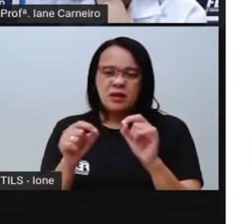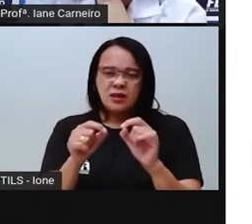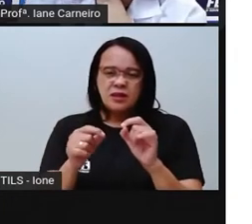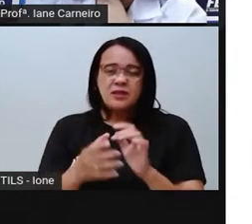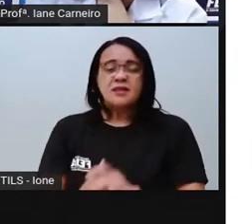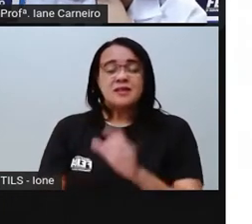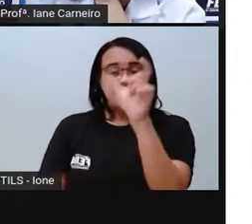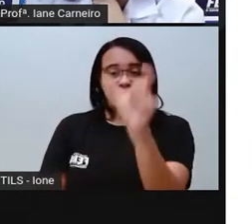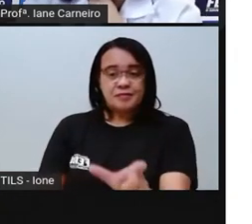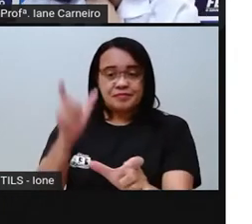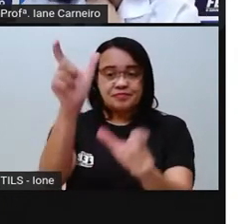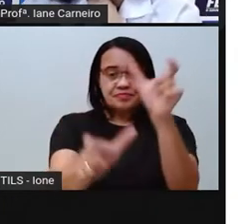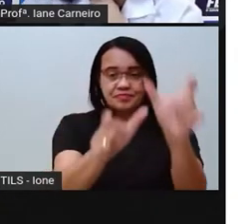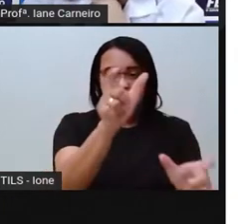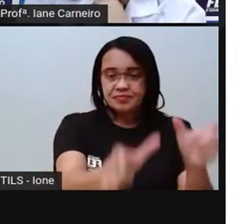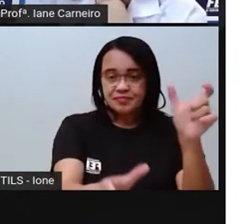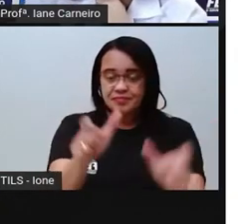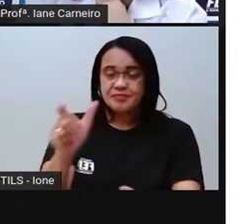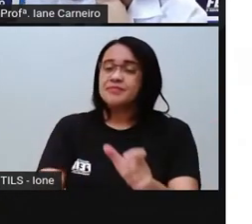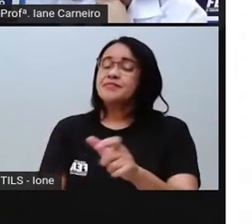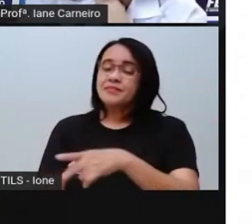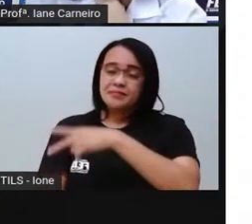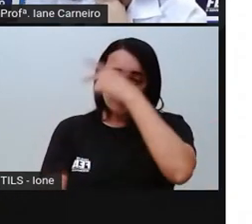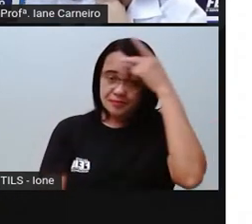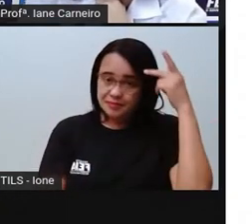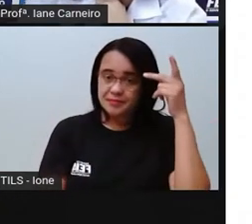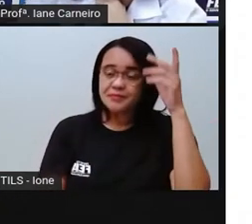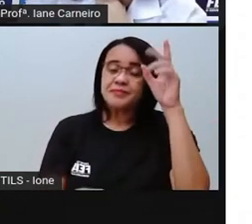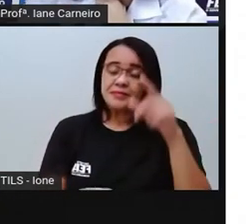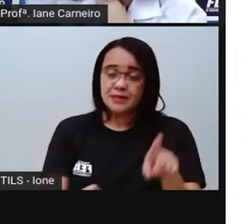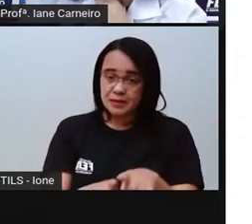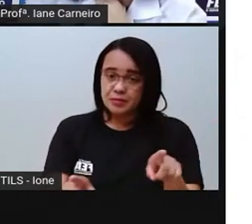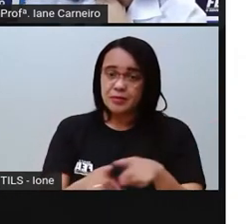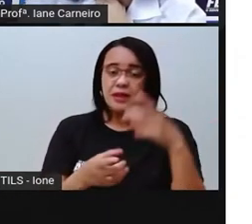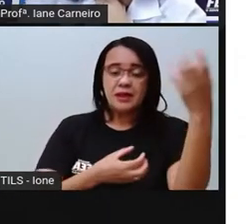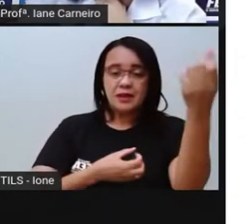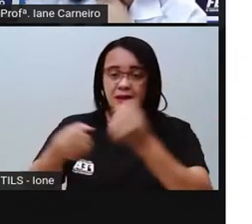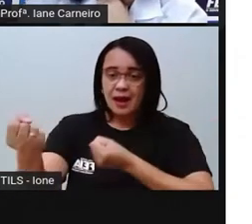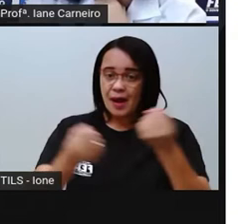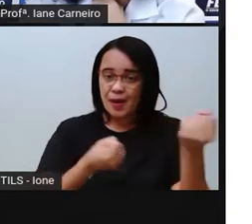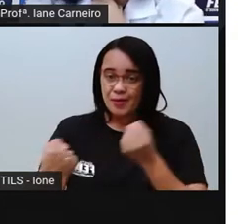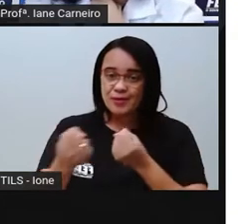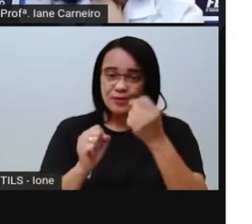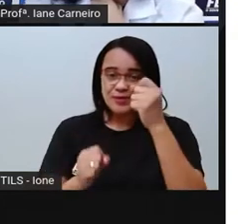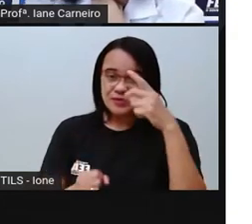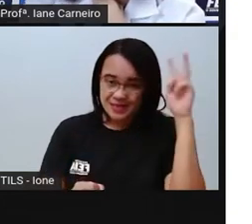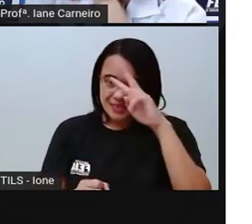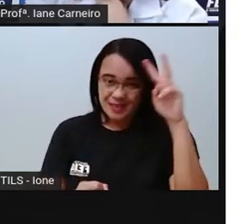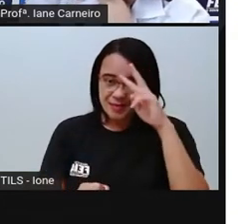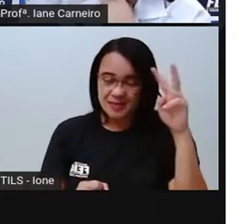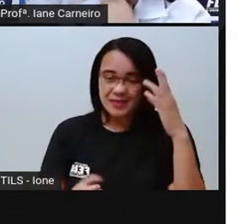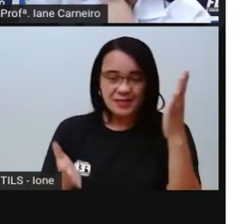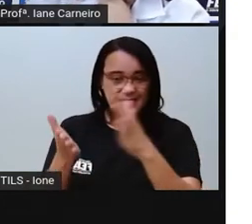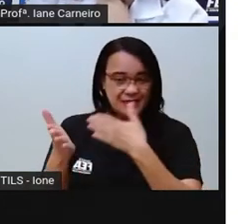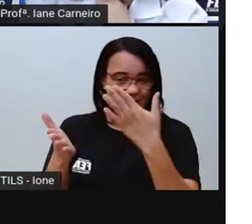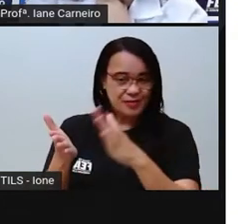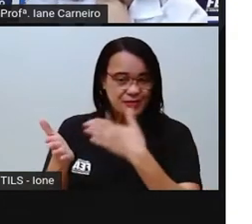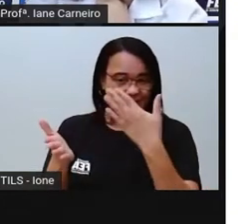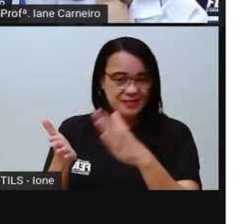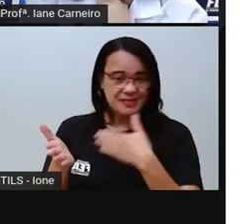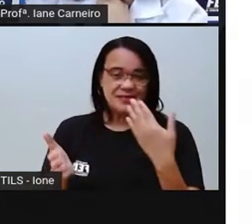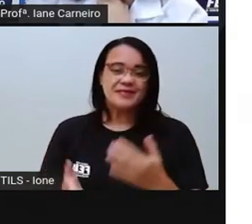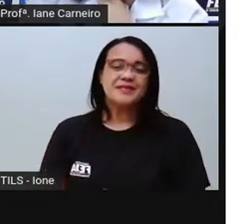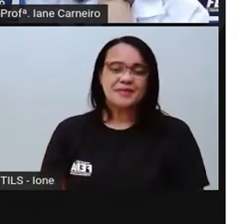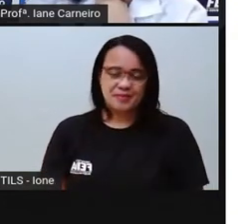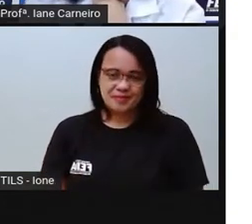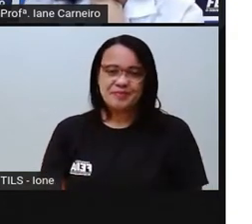os personagens e os carros. Então aqui os carros nessa folha estavam da cor verde. E essa aqui